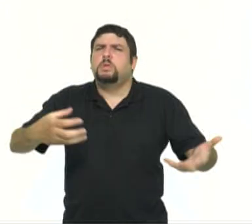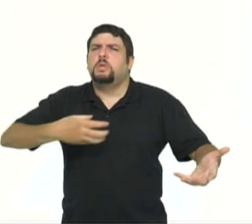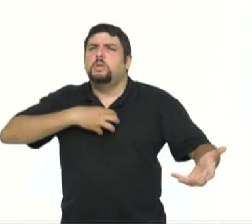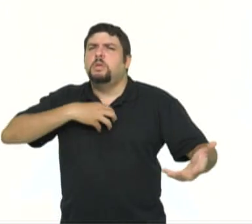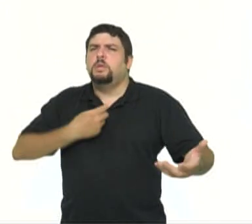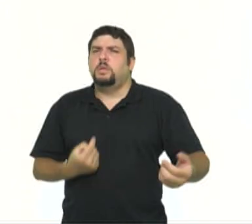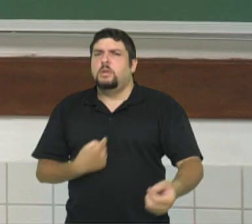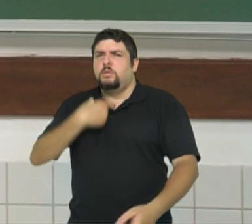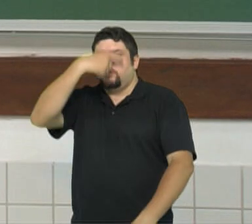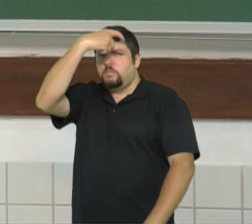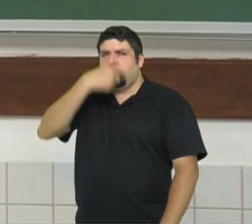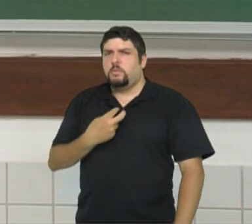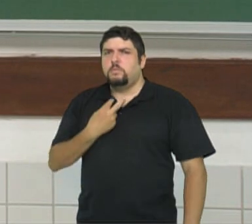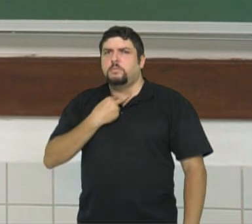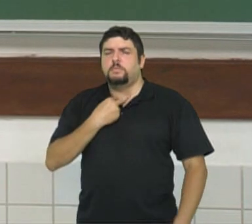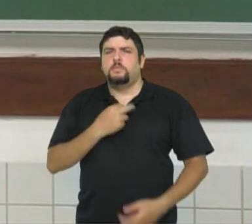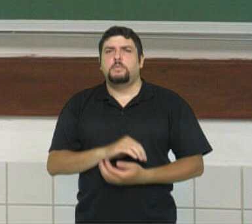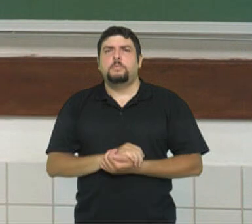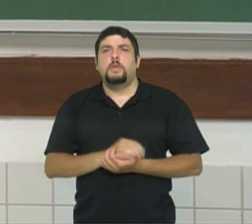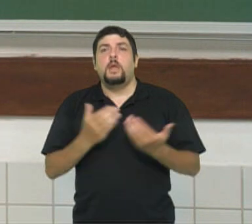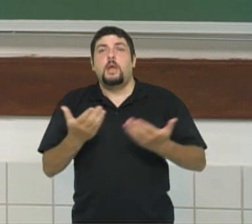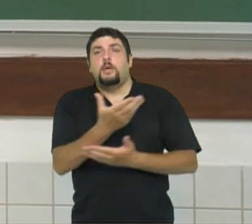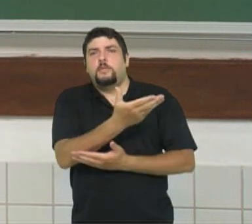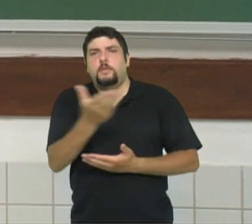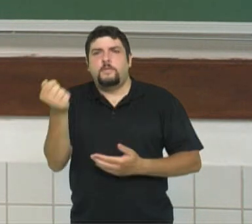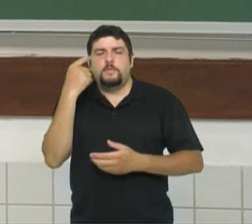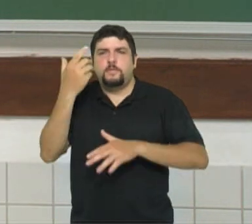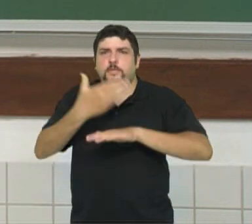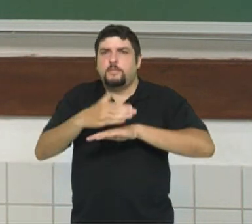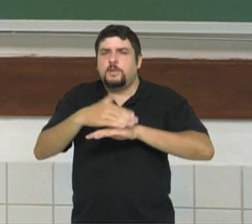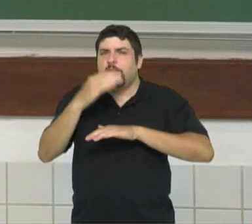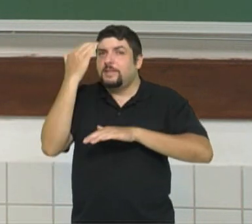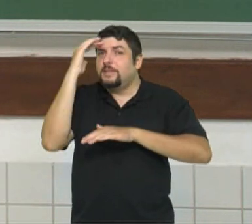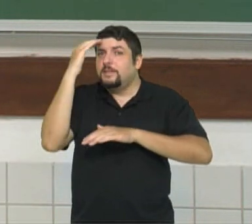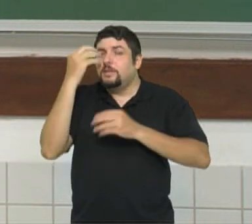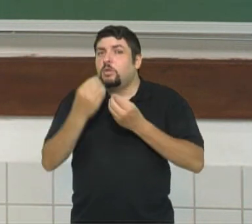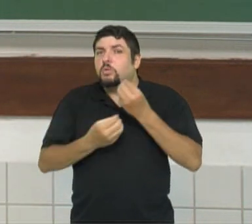posso. Então, agora é com vocês. Vamos ver se vocês conseguiram entender um